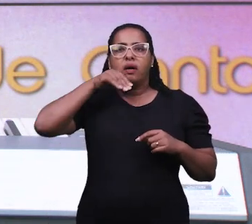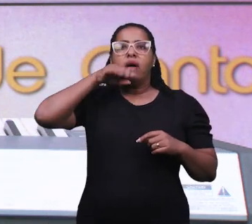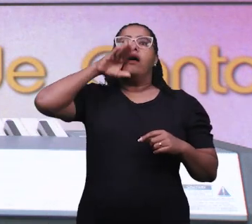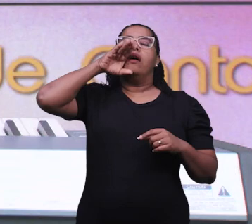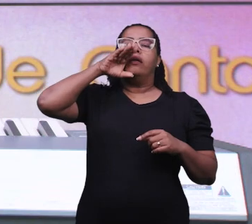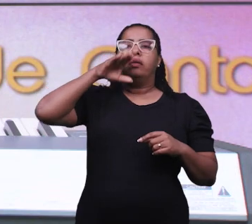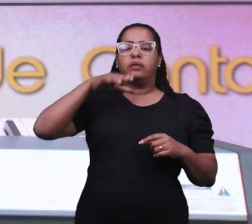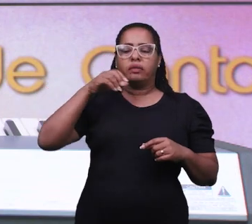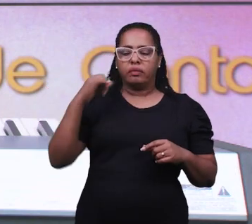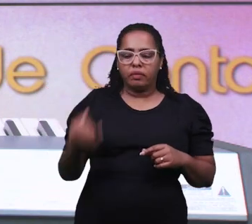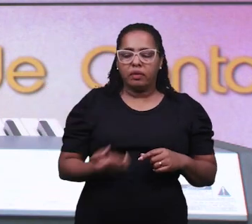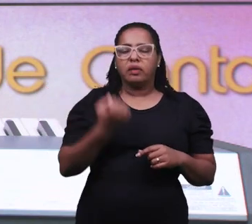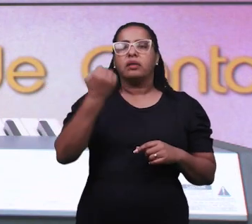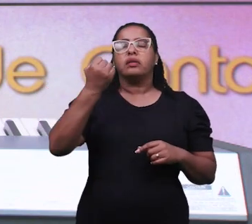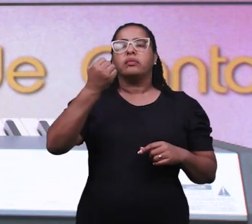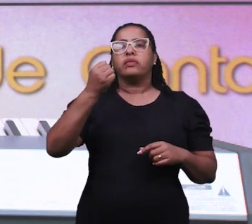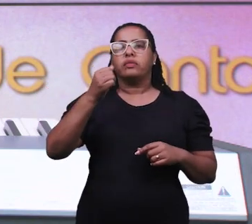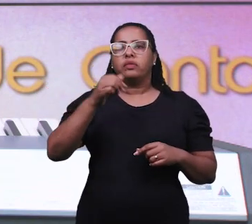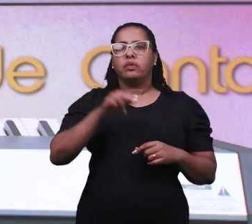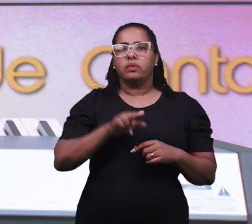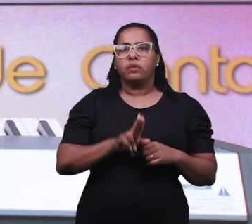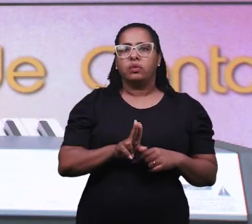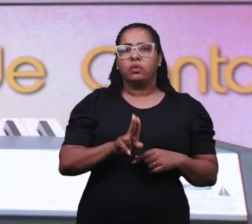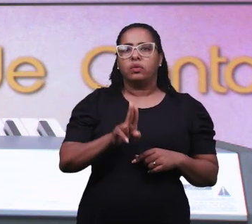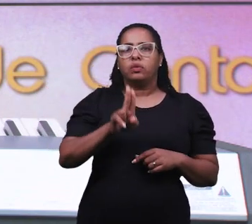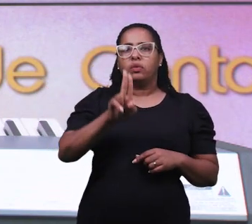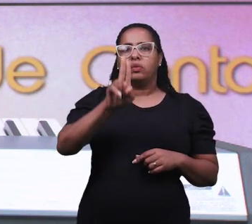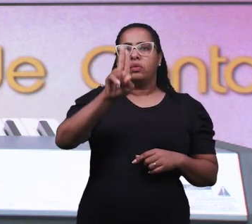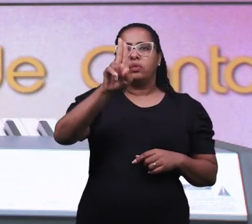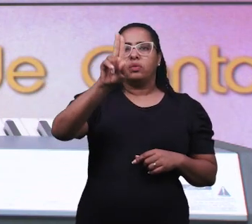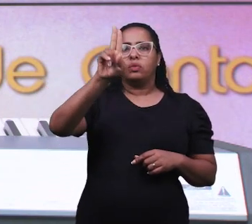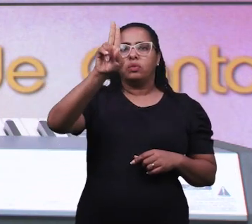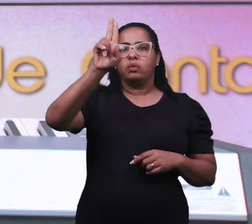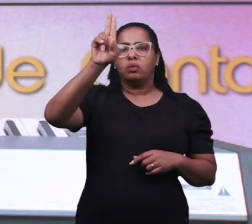muito alta, então aproveite do espaço já aberto no U.